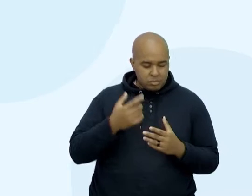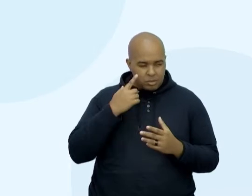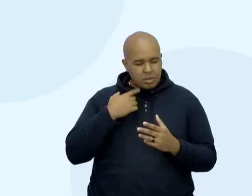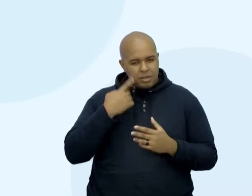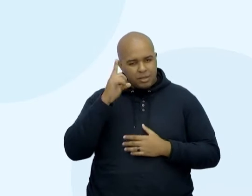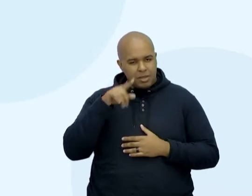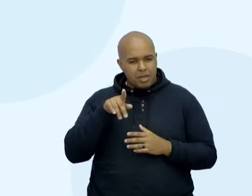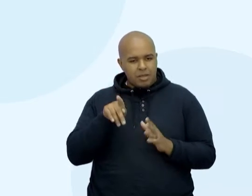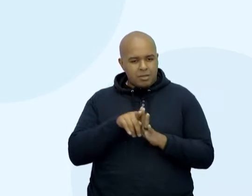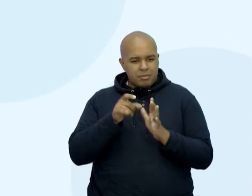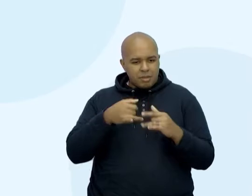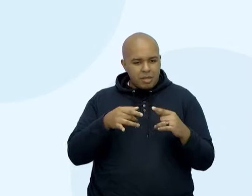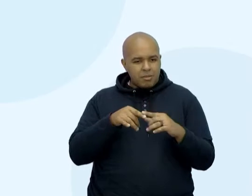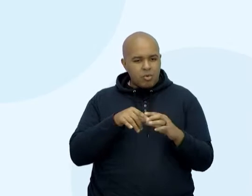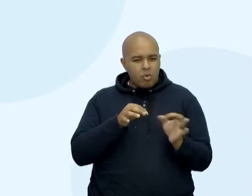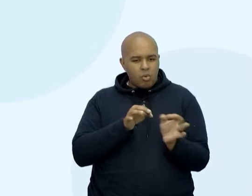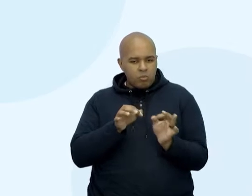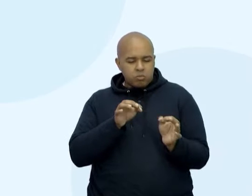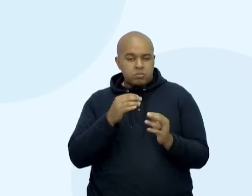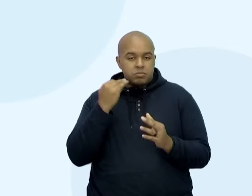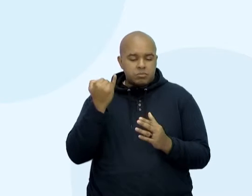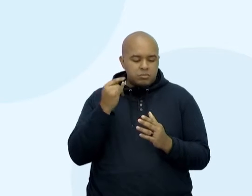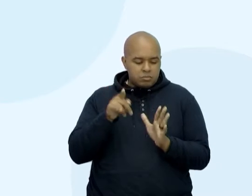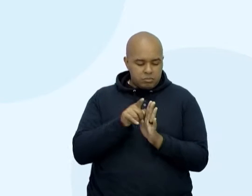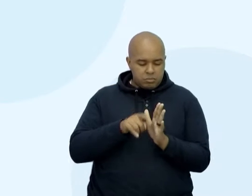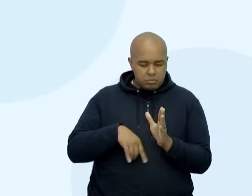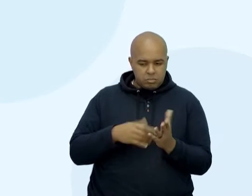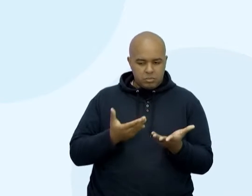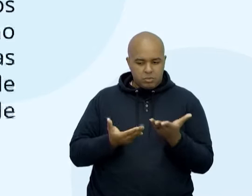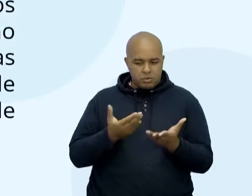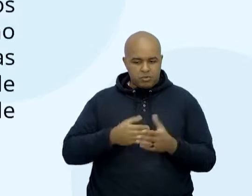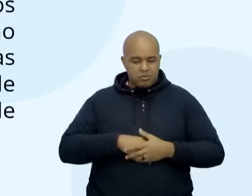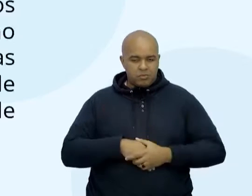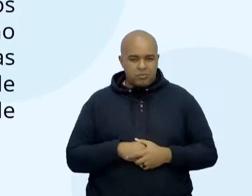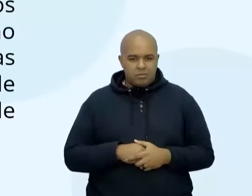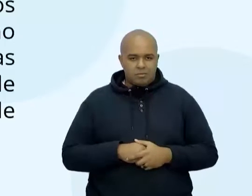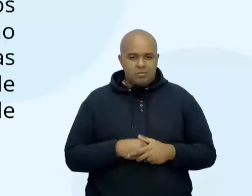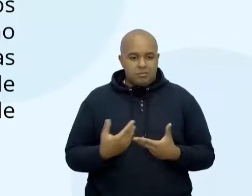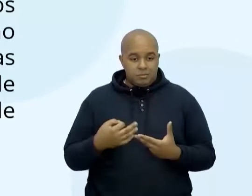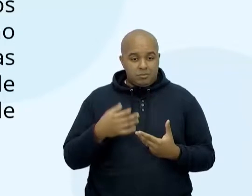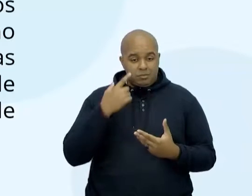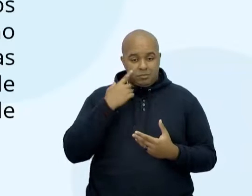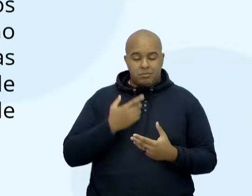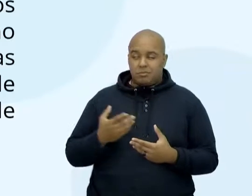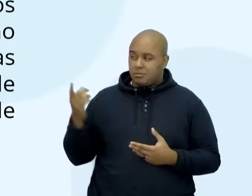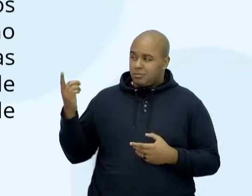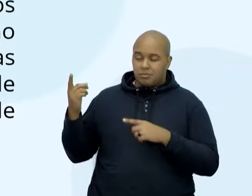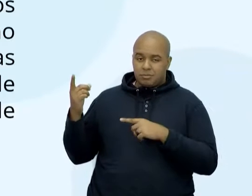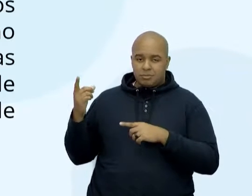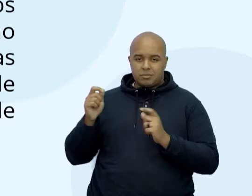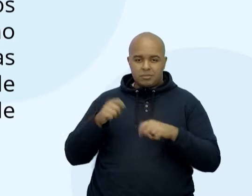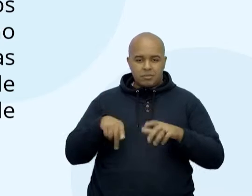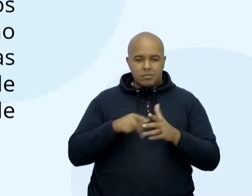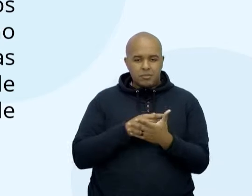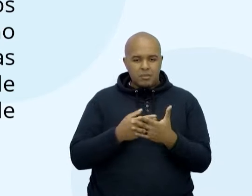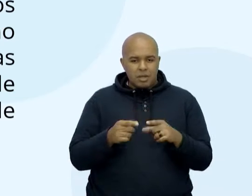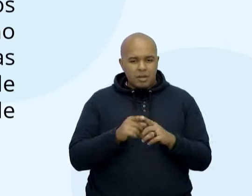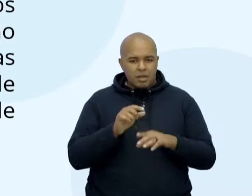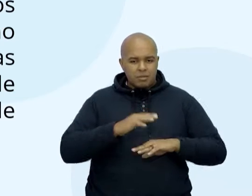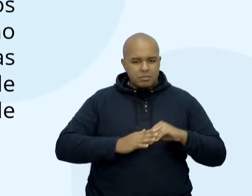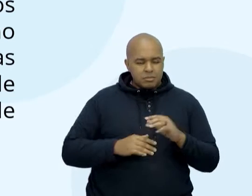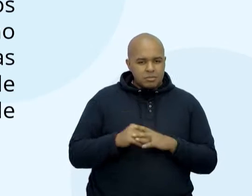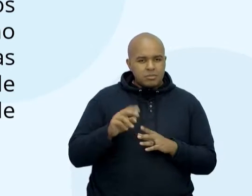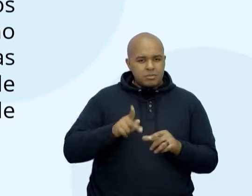a ideia aqui é falar sobre as condições fundamentais do equilíbrio. Aqui também tem as competências e as